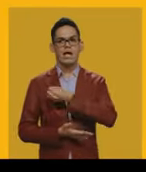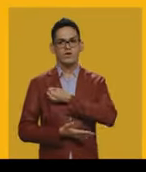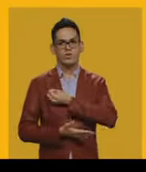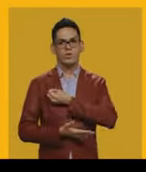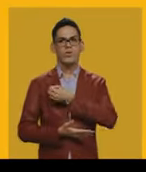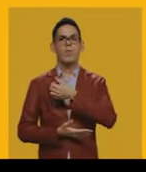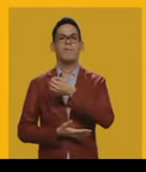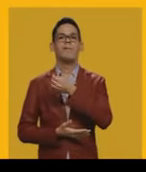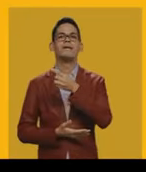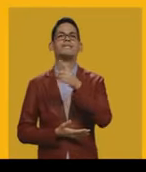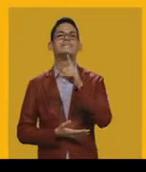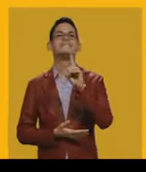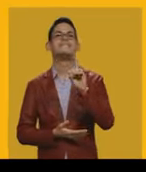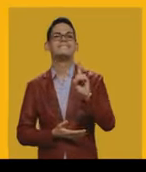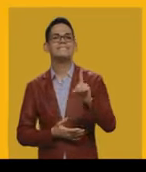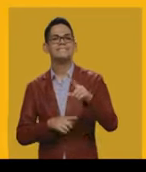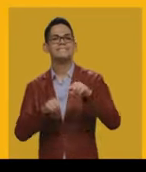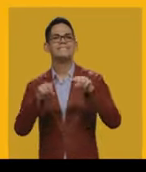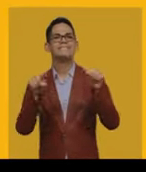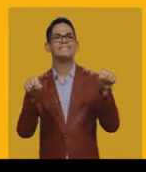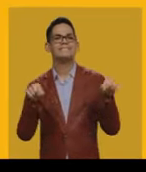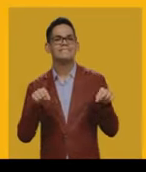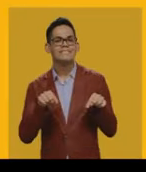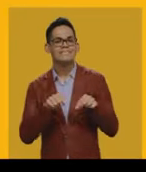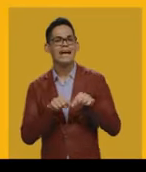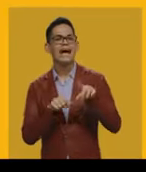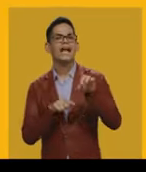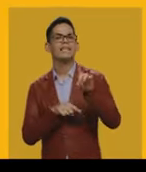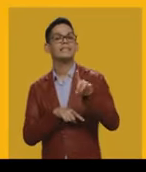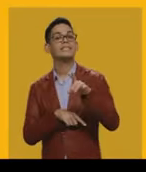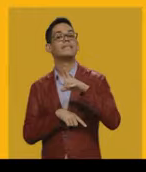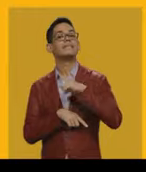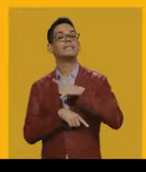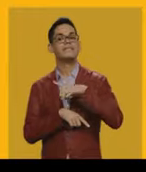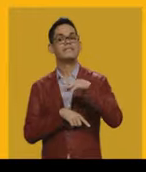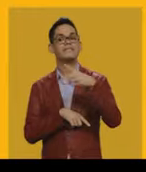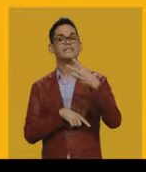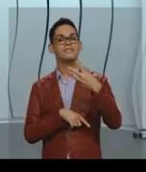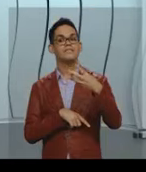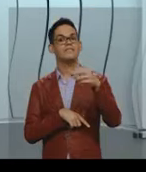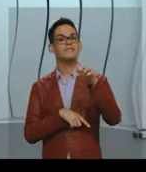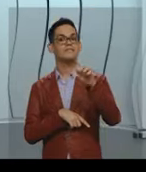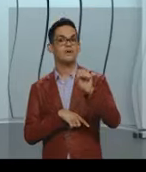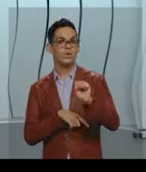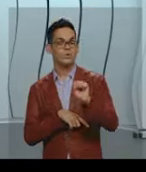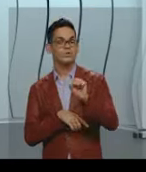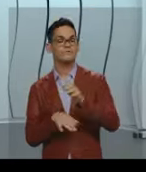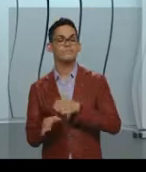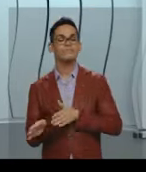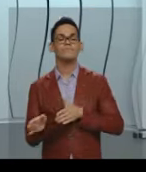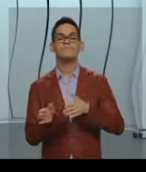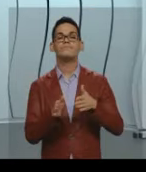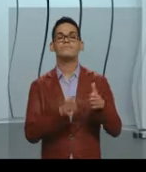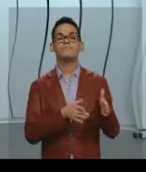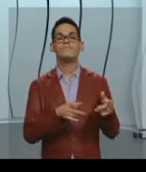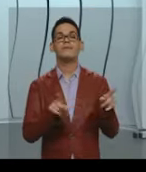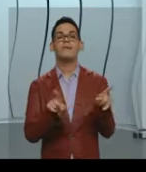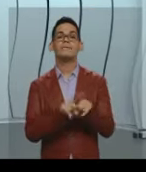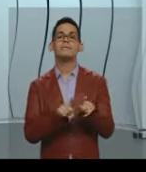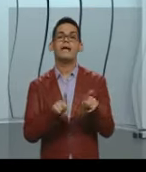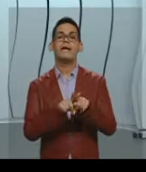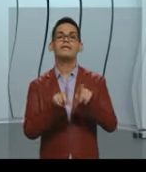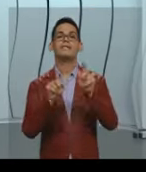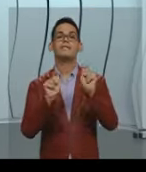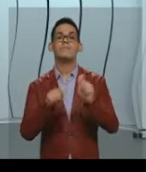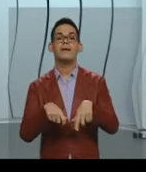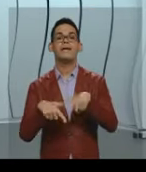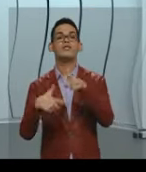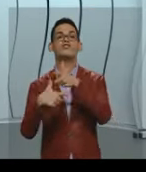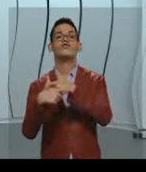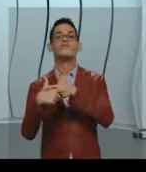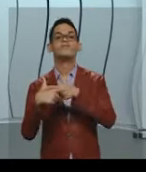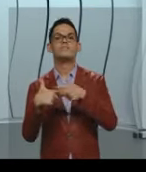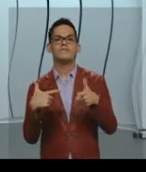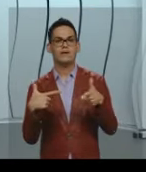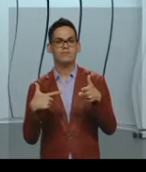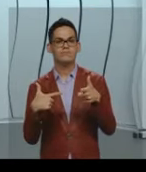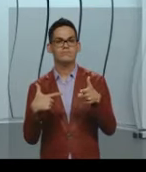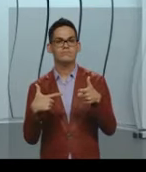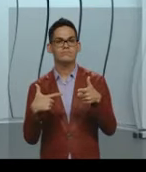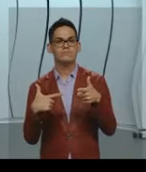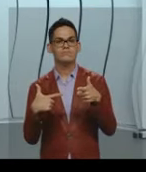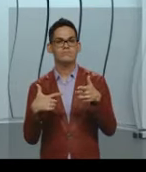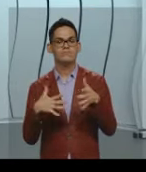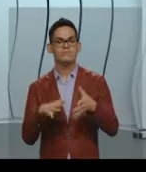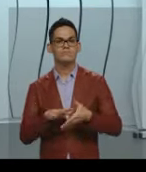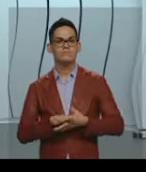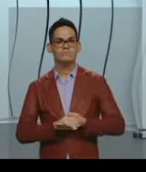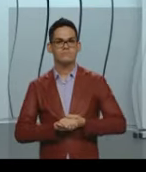alunos. Uma outra forma de fazer essa continha também é usando a divisão com decimal. A gente tem